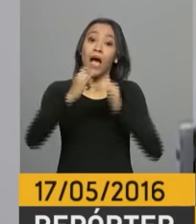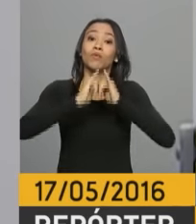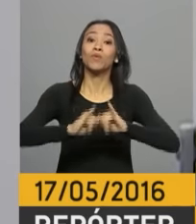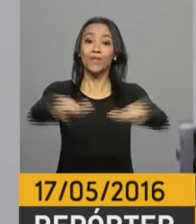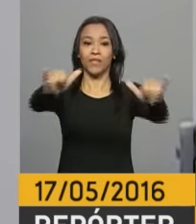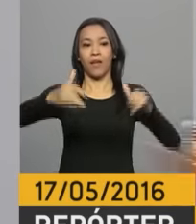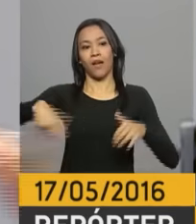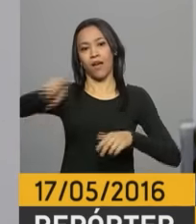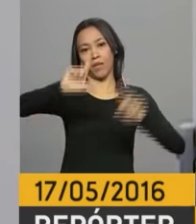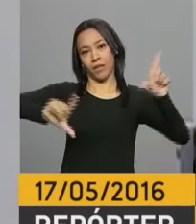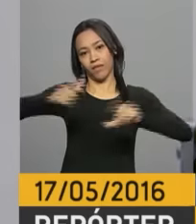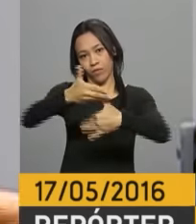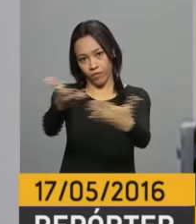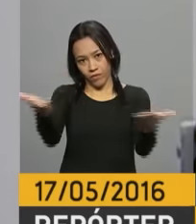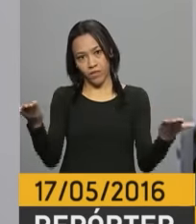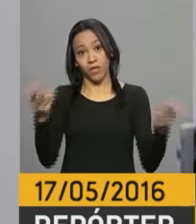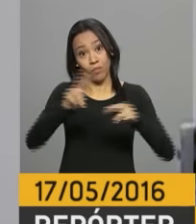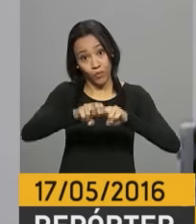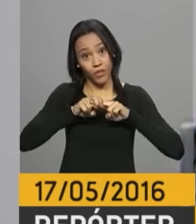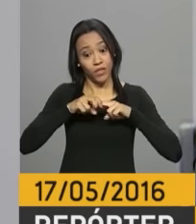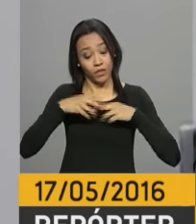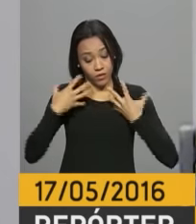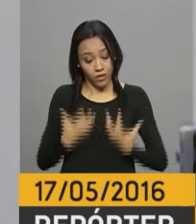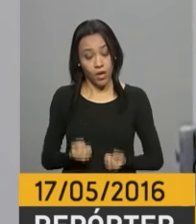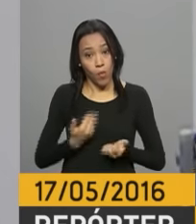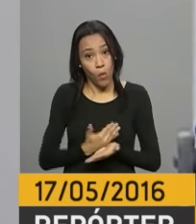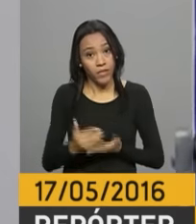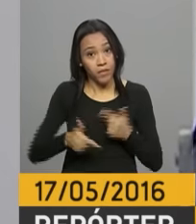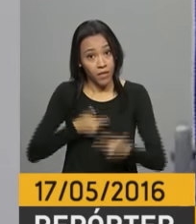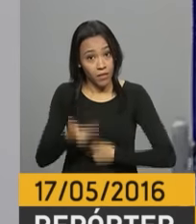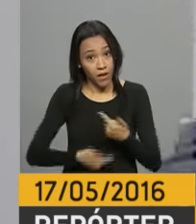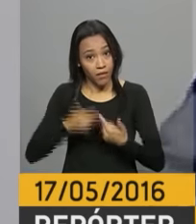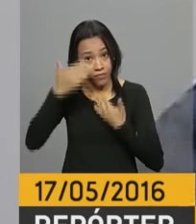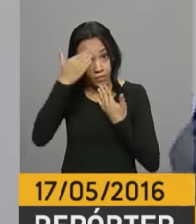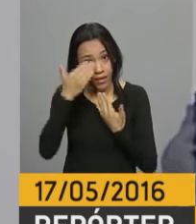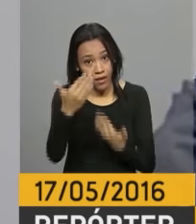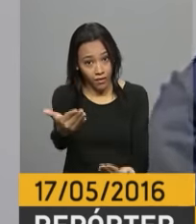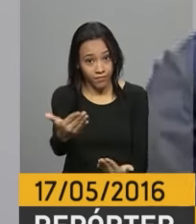a nossa posição. Mas, para isso, nós estamos começando a trabalhar com a equipe. Obrigado.